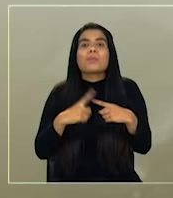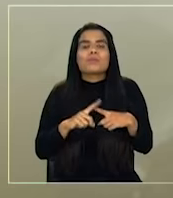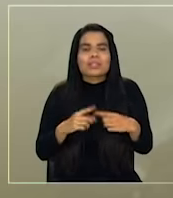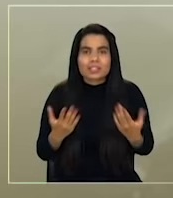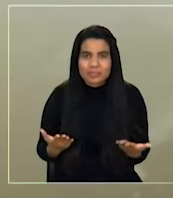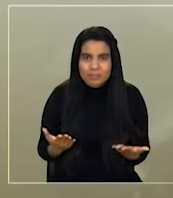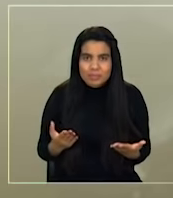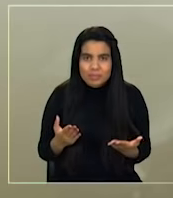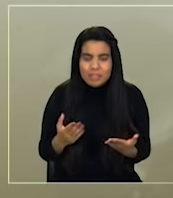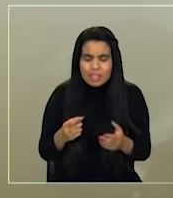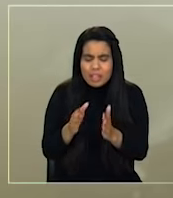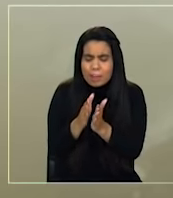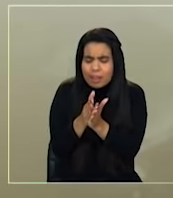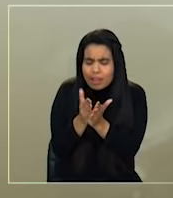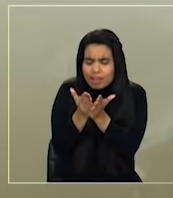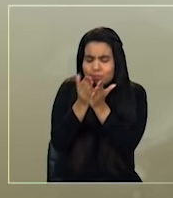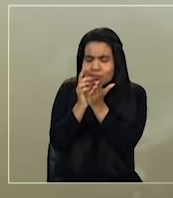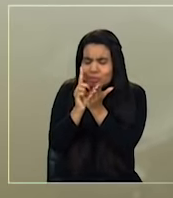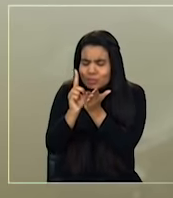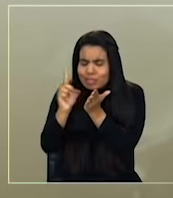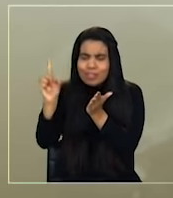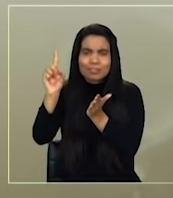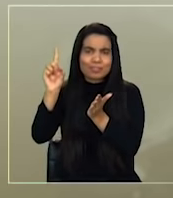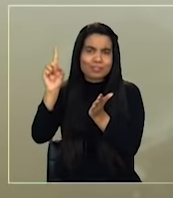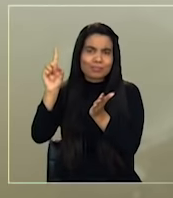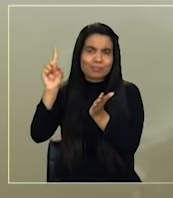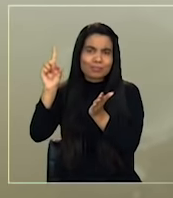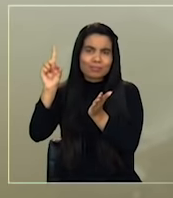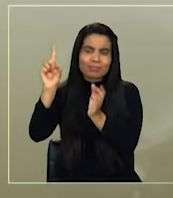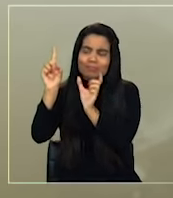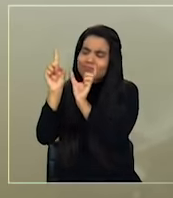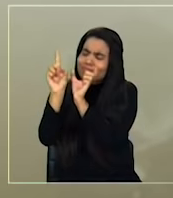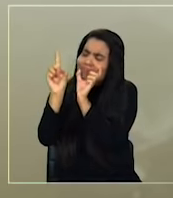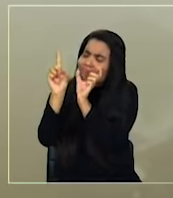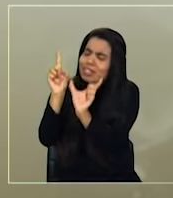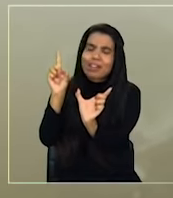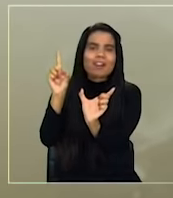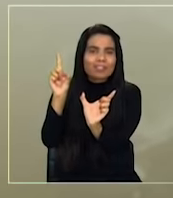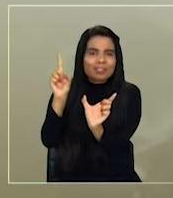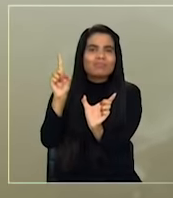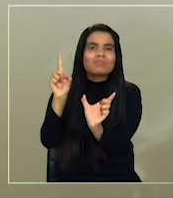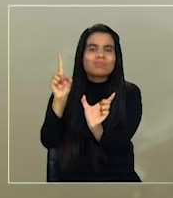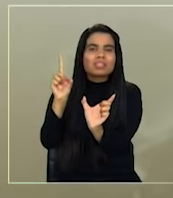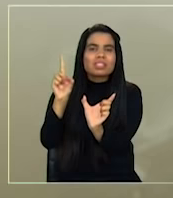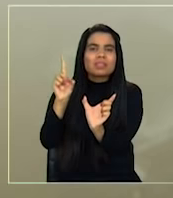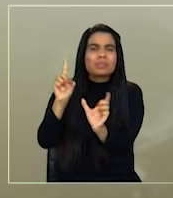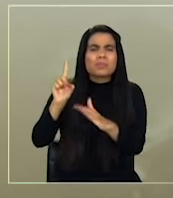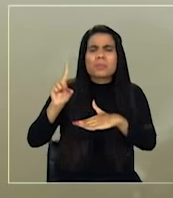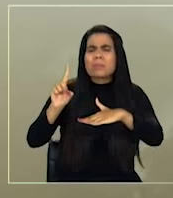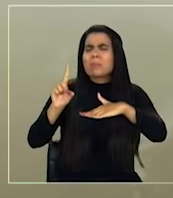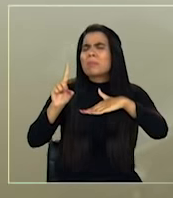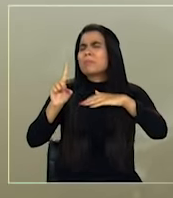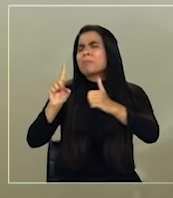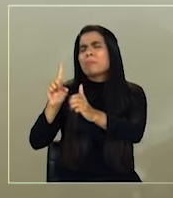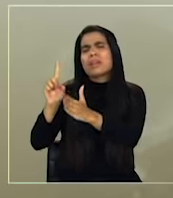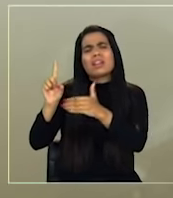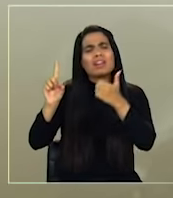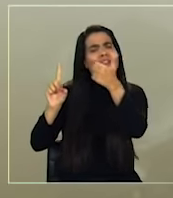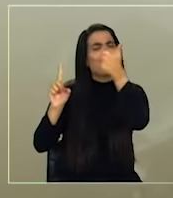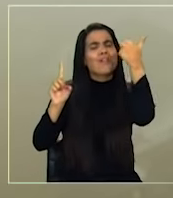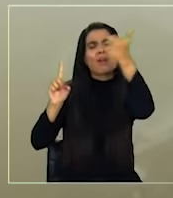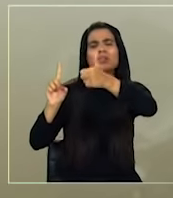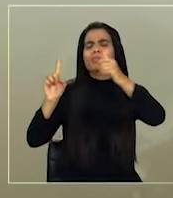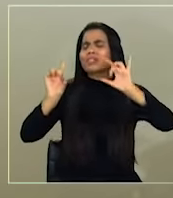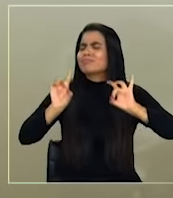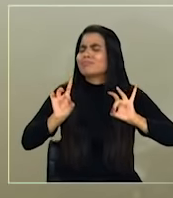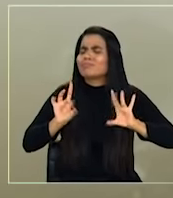a palavra de Deus, ela é mais valiosa do que o